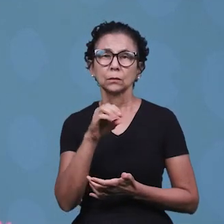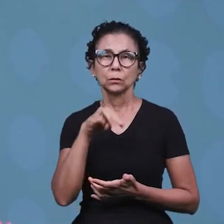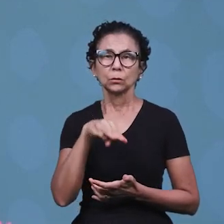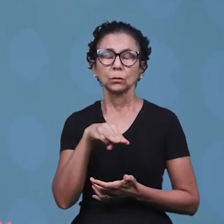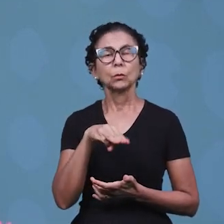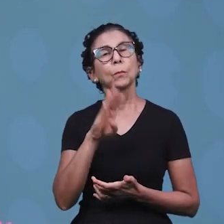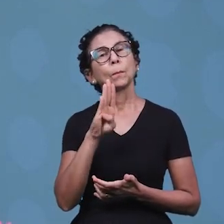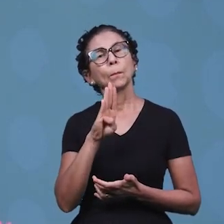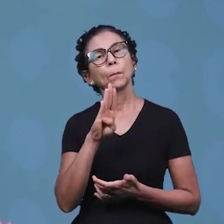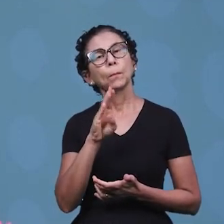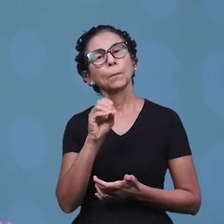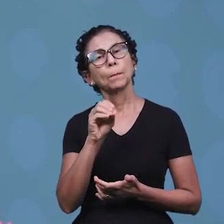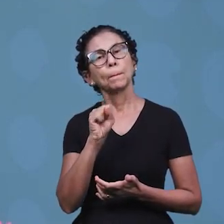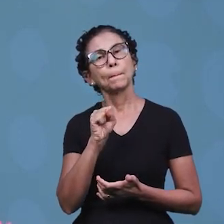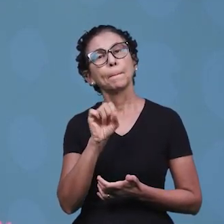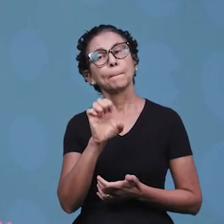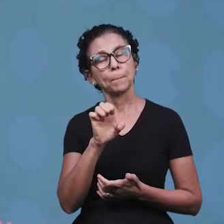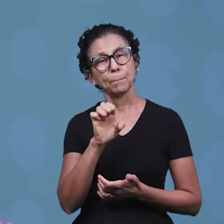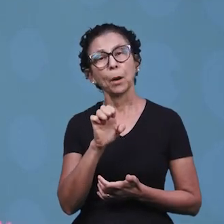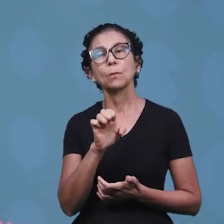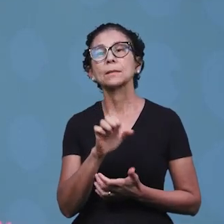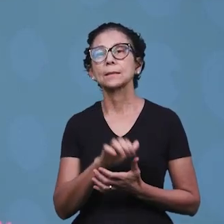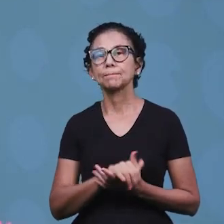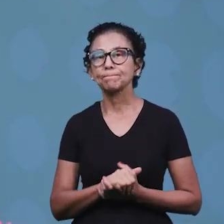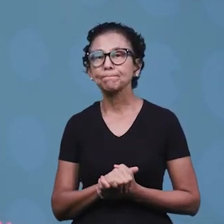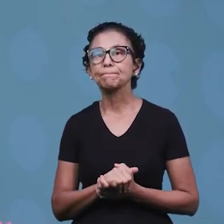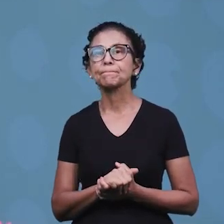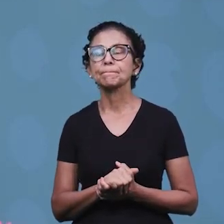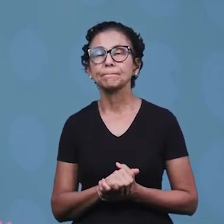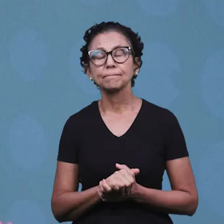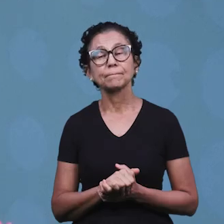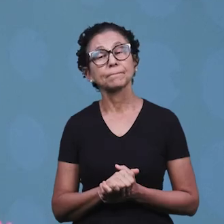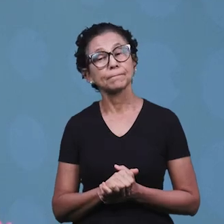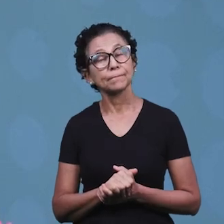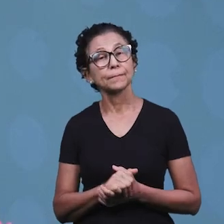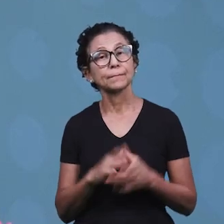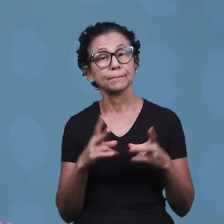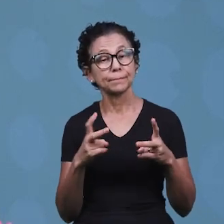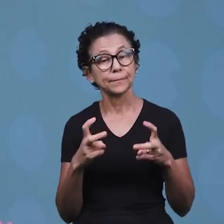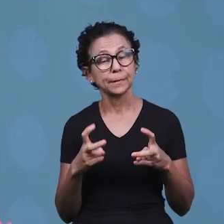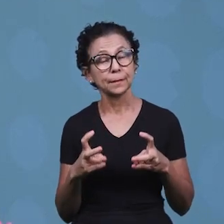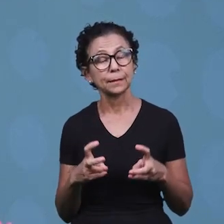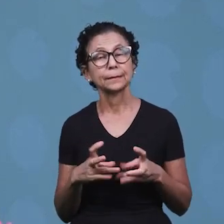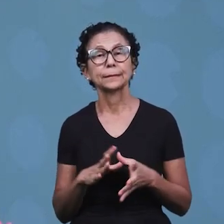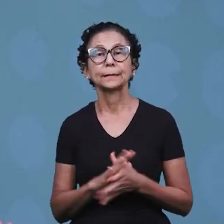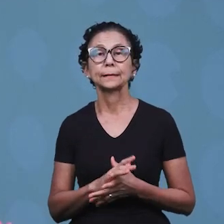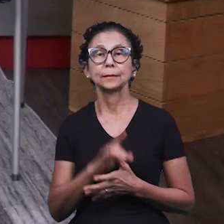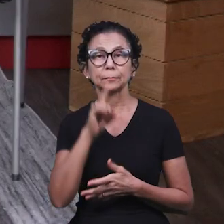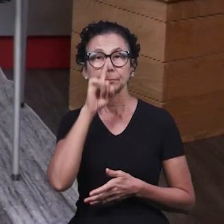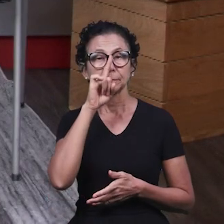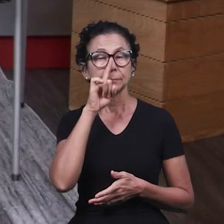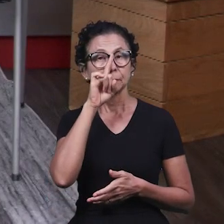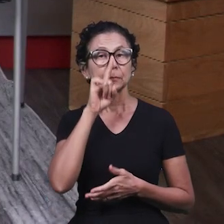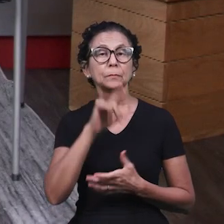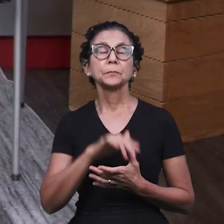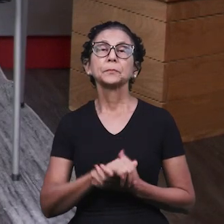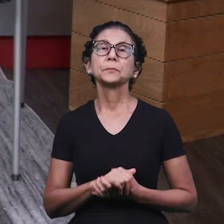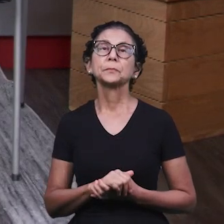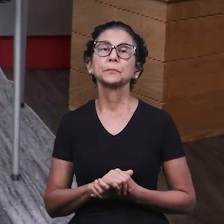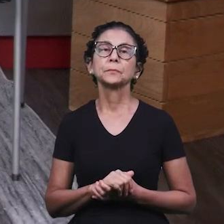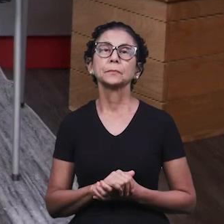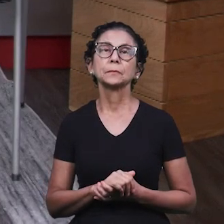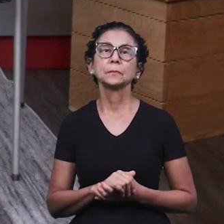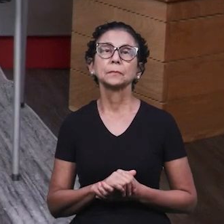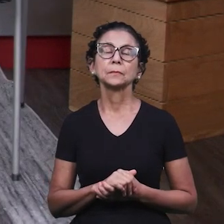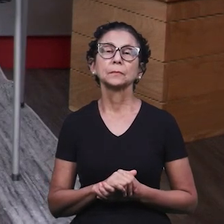históricos, elas têm a propensão de ter esse câncer. Então, os riscos são maiores nessas mulheres. Falando, esse mês a gente